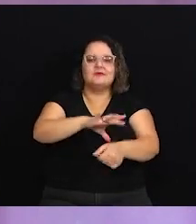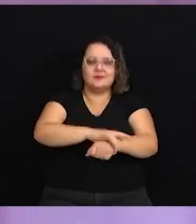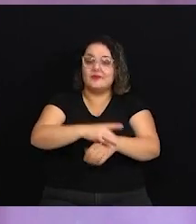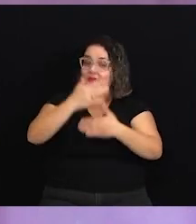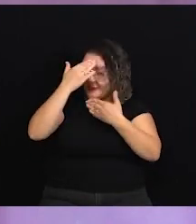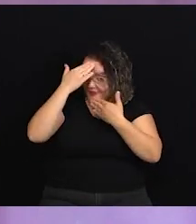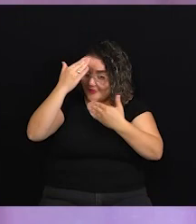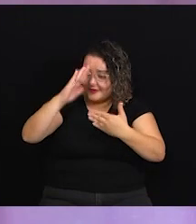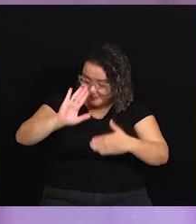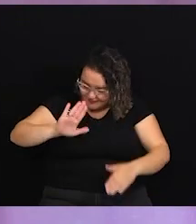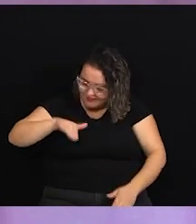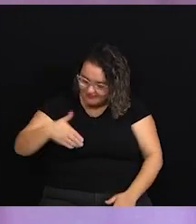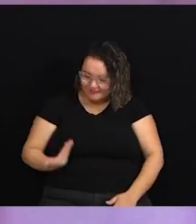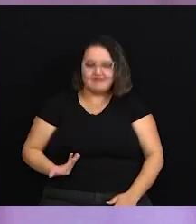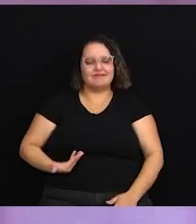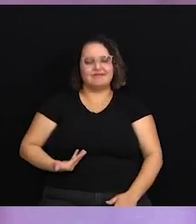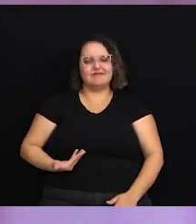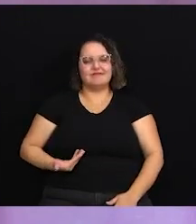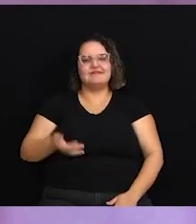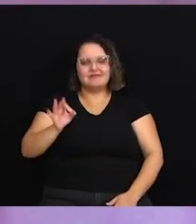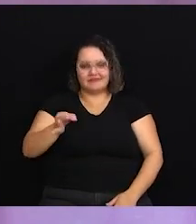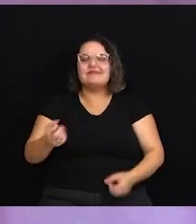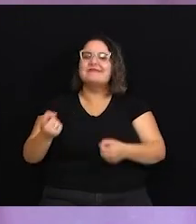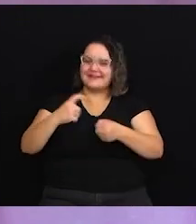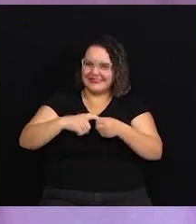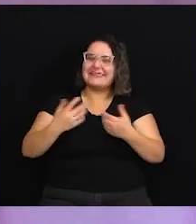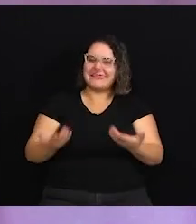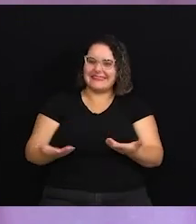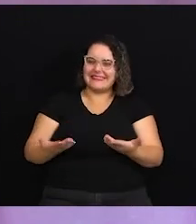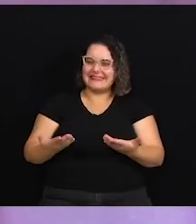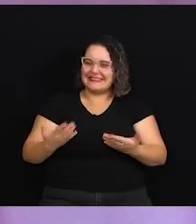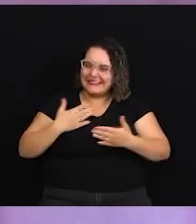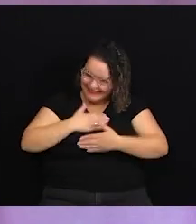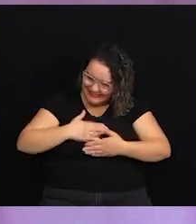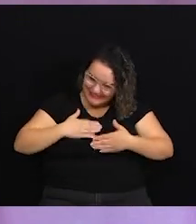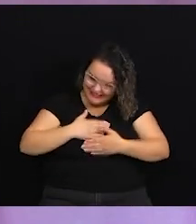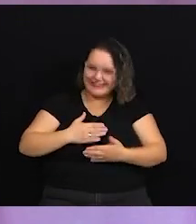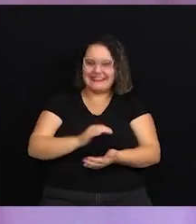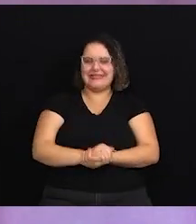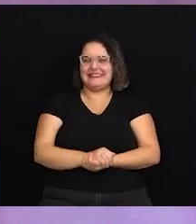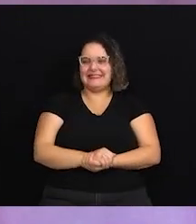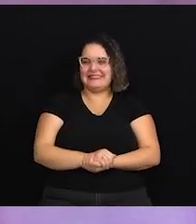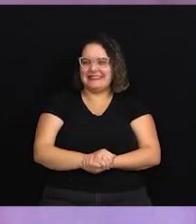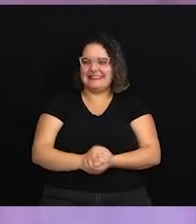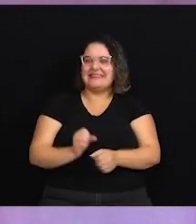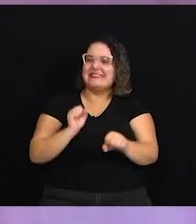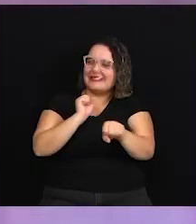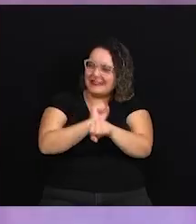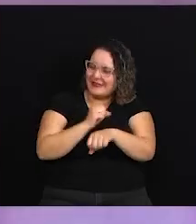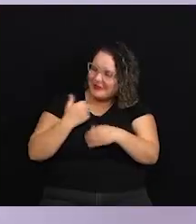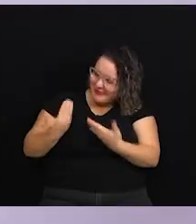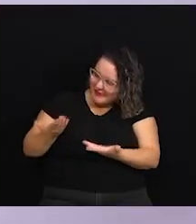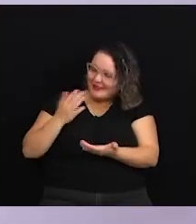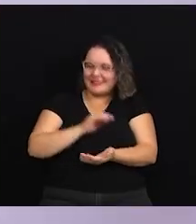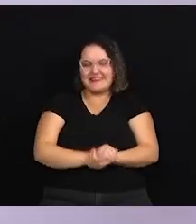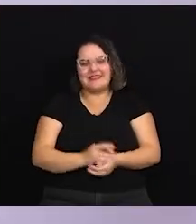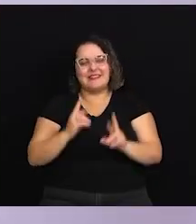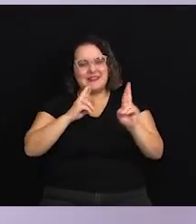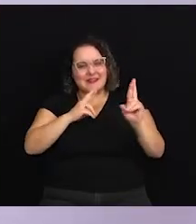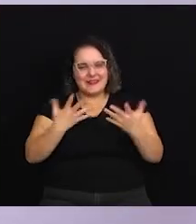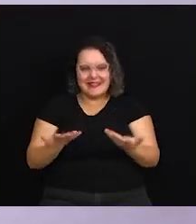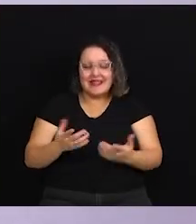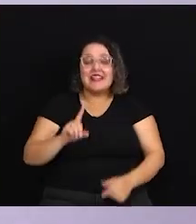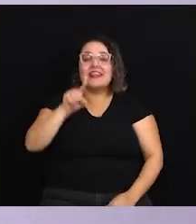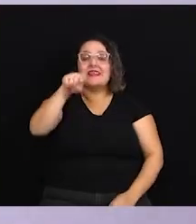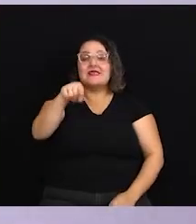ficou muito grave e honrado e certamente eu voltarei Com muito gosto em te espera viu Doutor eu te